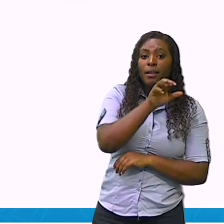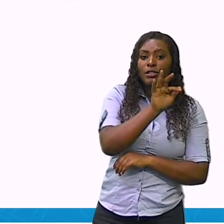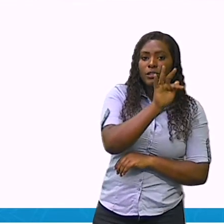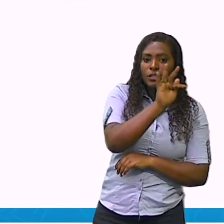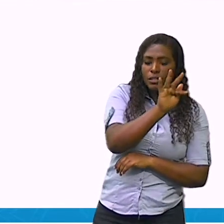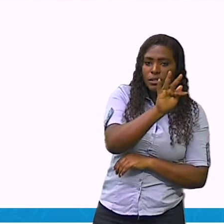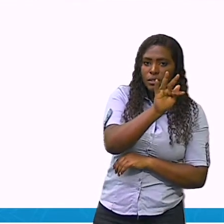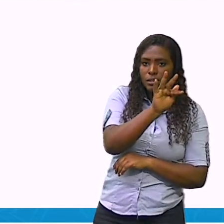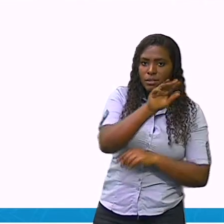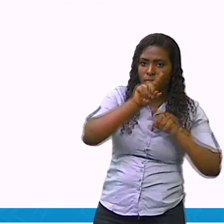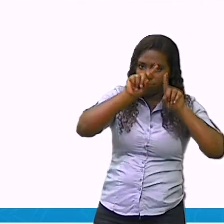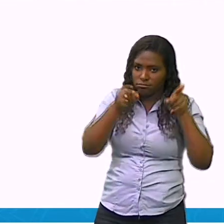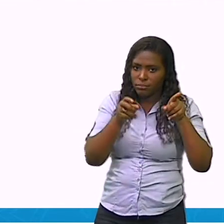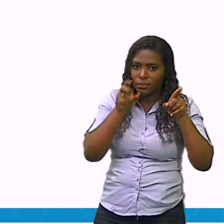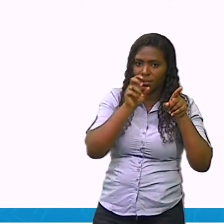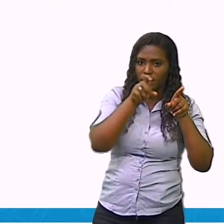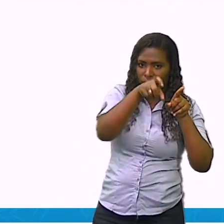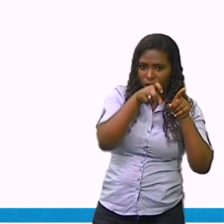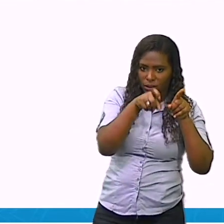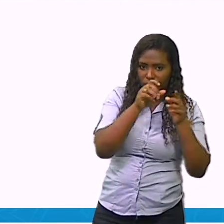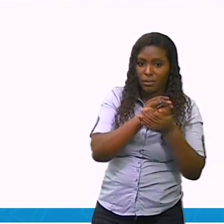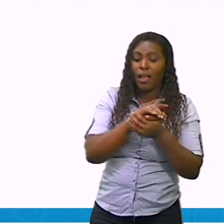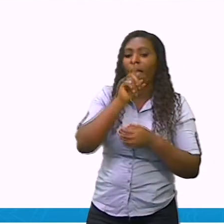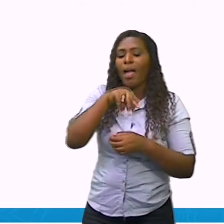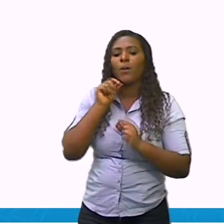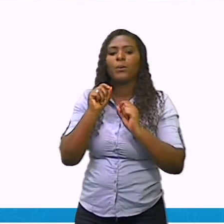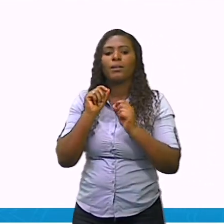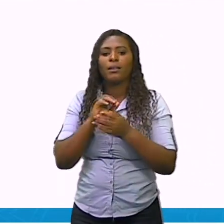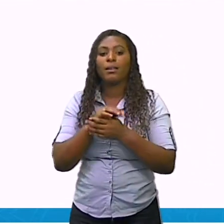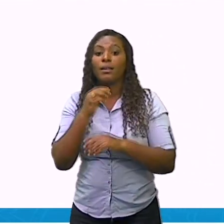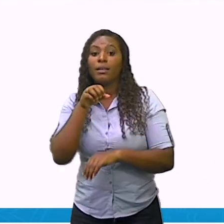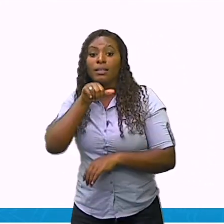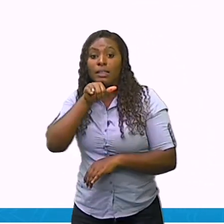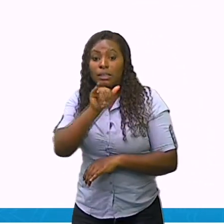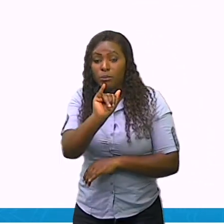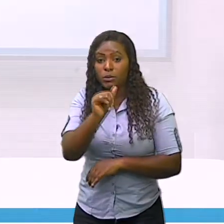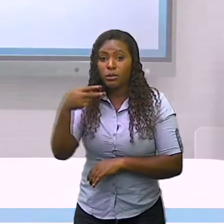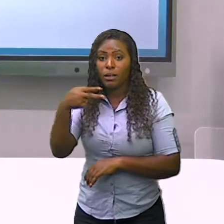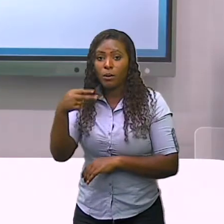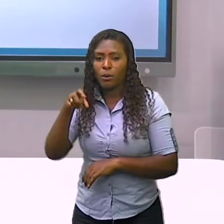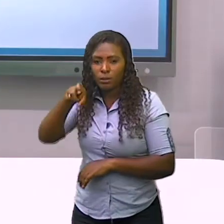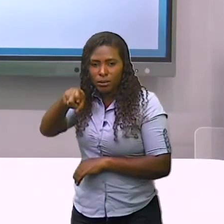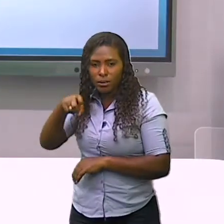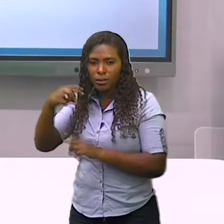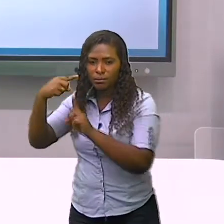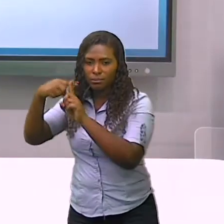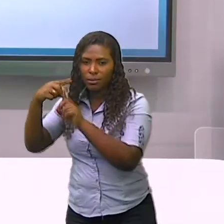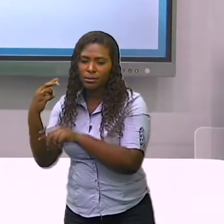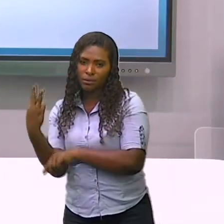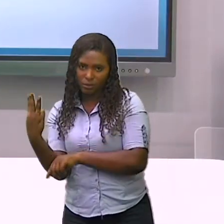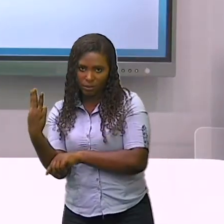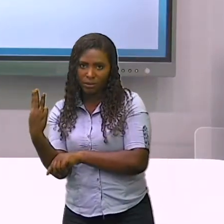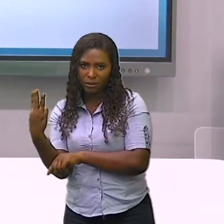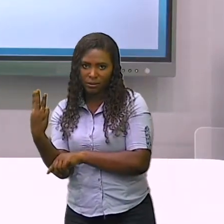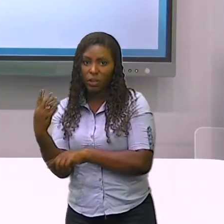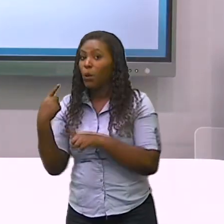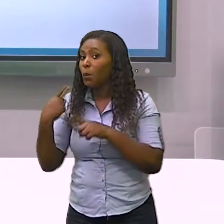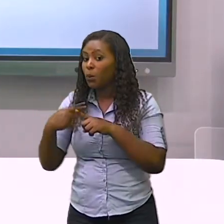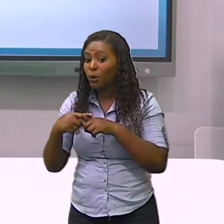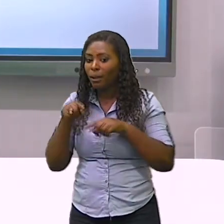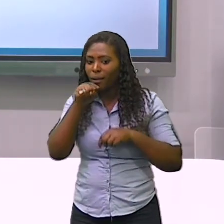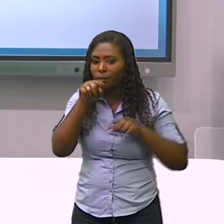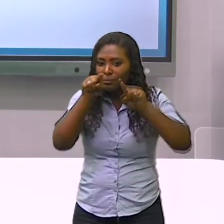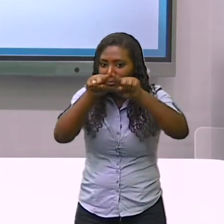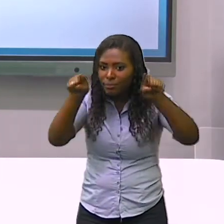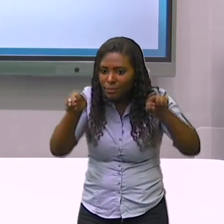3. Essa é a minha lei de definição, ok? Muito simples. Vamos